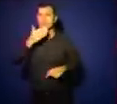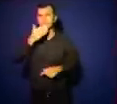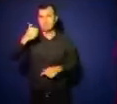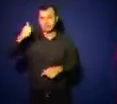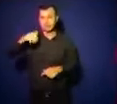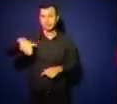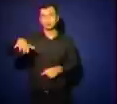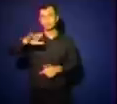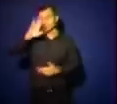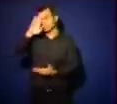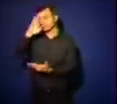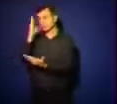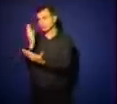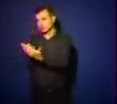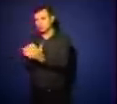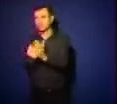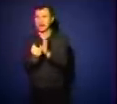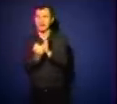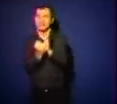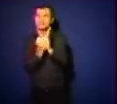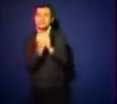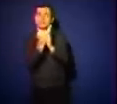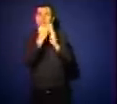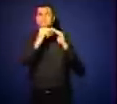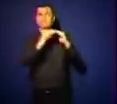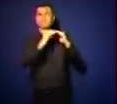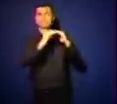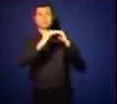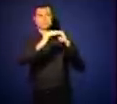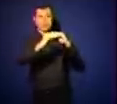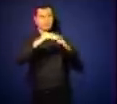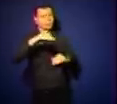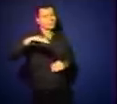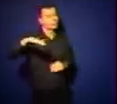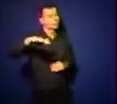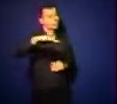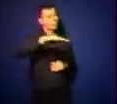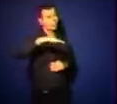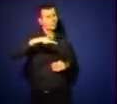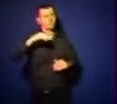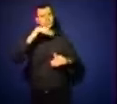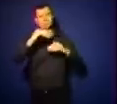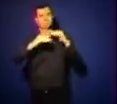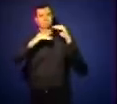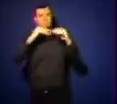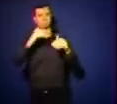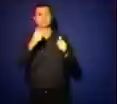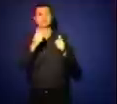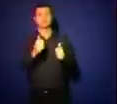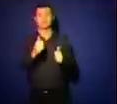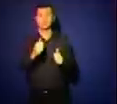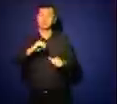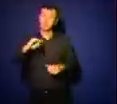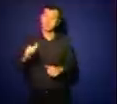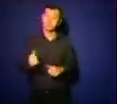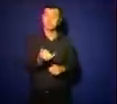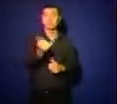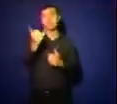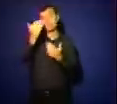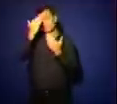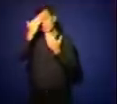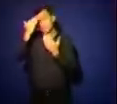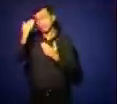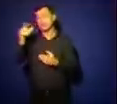a inflação estável que é isso que vai gerar prosperidade para todos nós e querer aproveitar para agradecer parabenizar você pelo